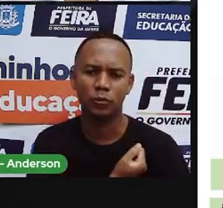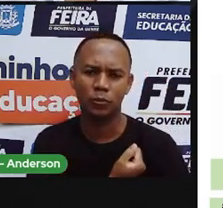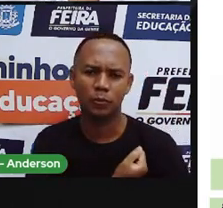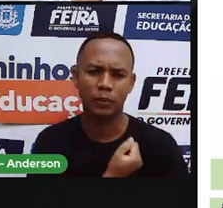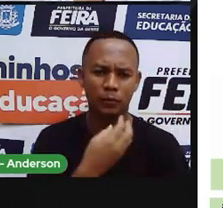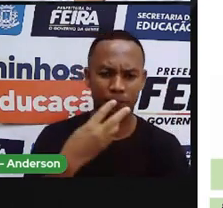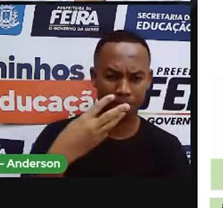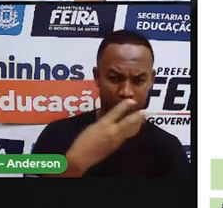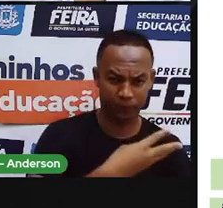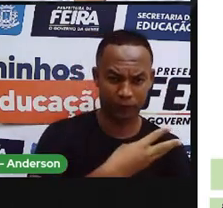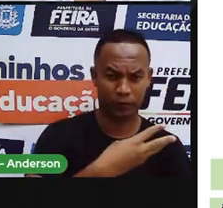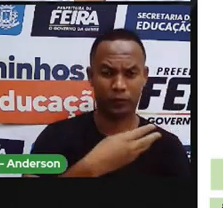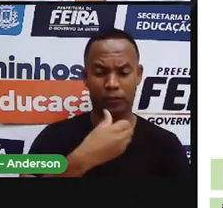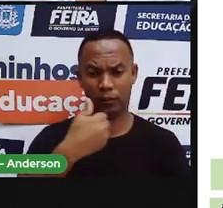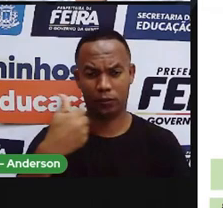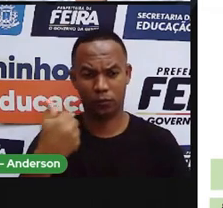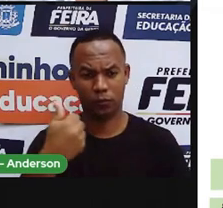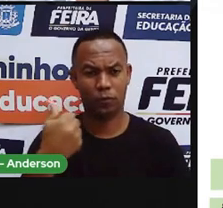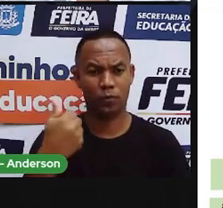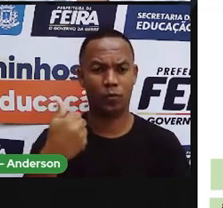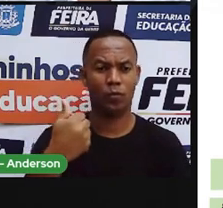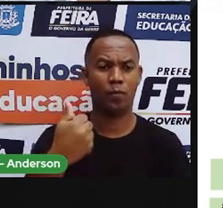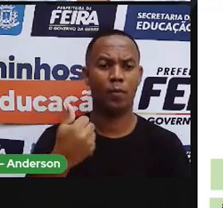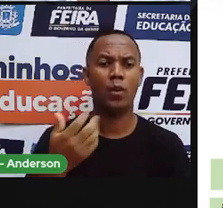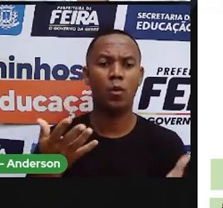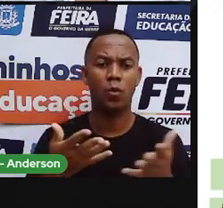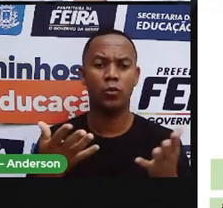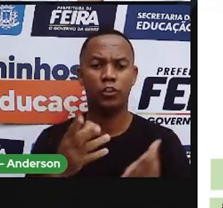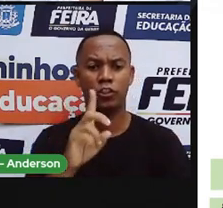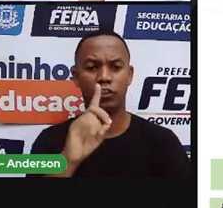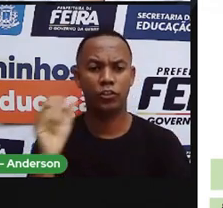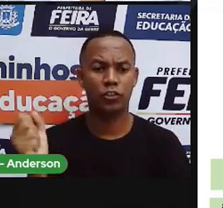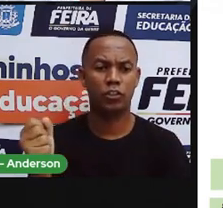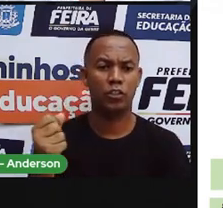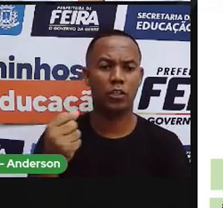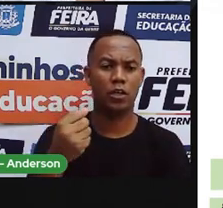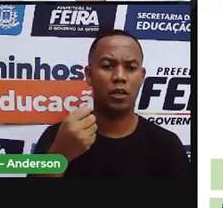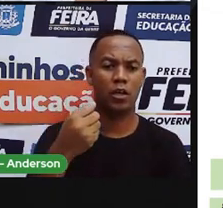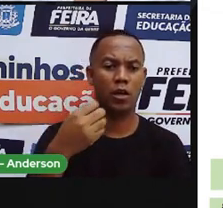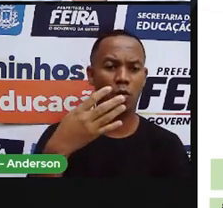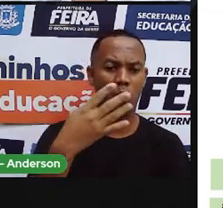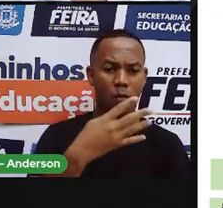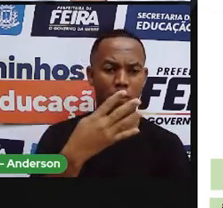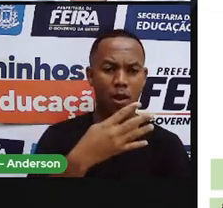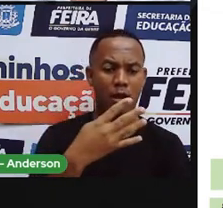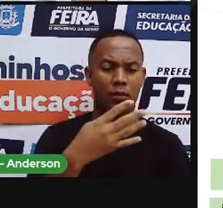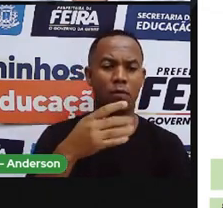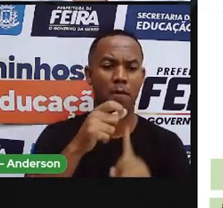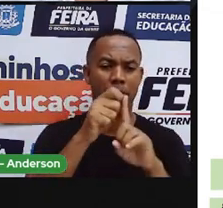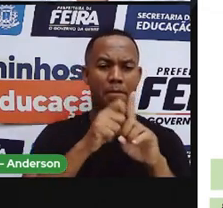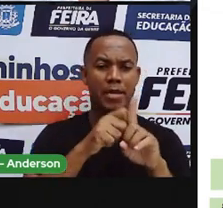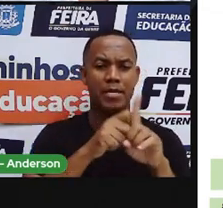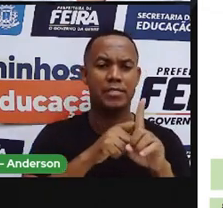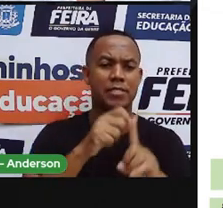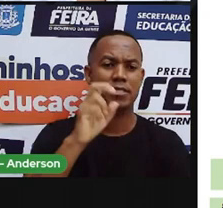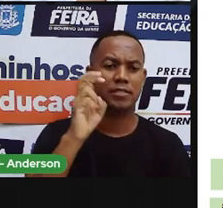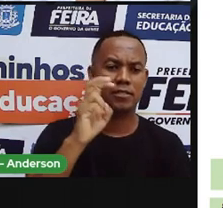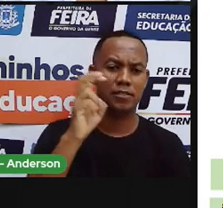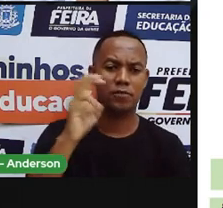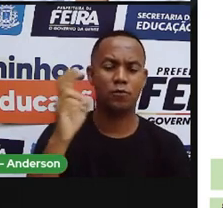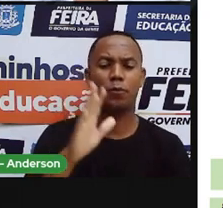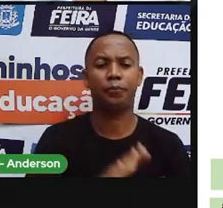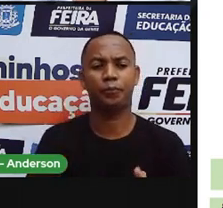hoje, 4 do mês 5 de 2021, aula com a Pró Maria e Anderson aí para vocês. Nossa área